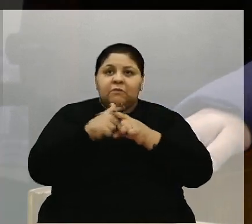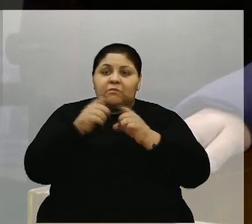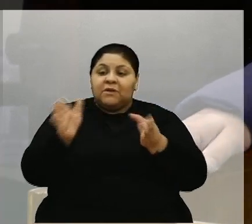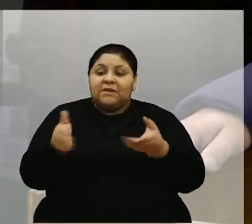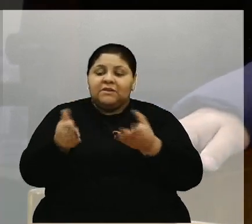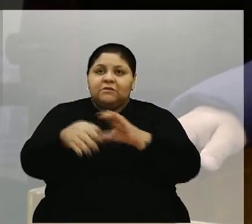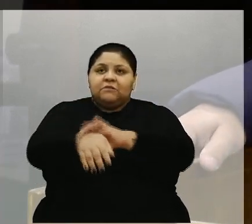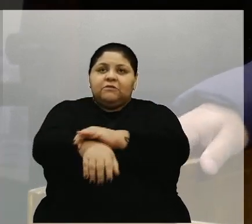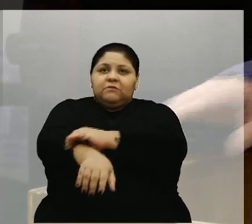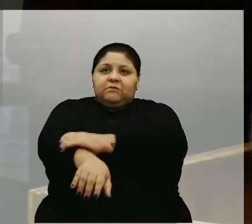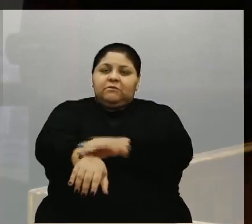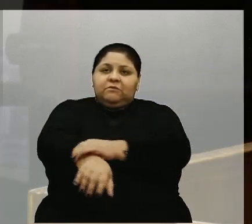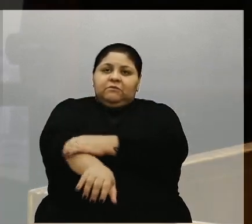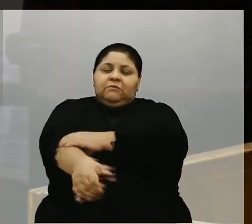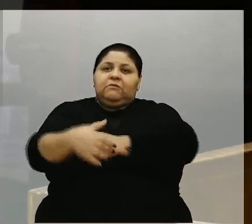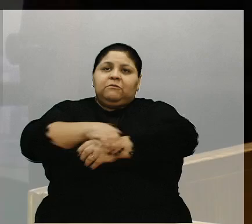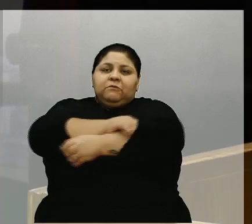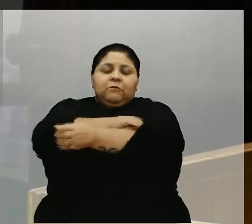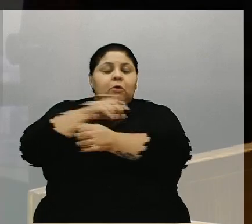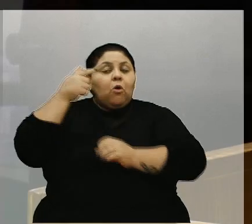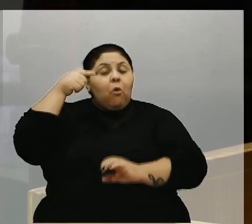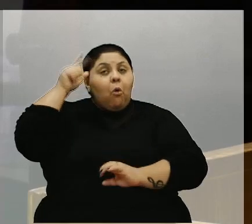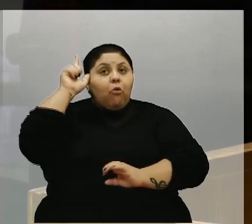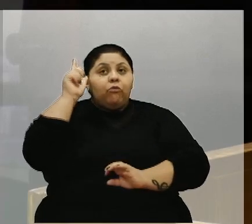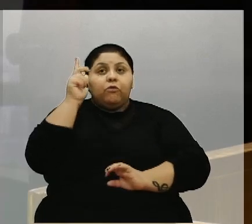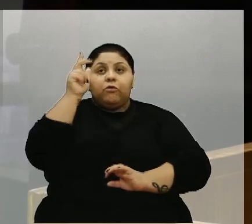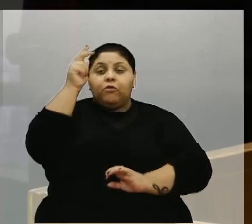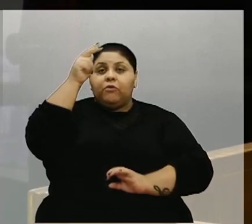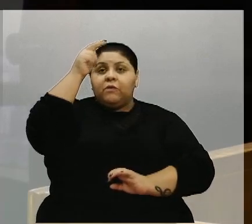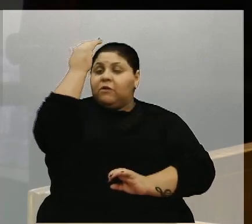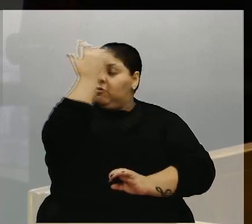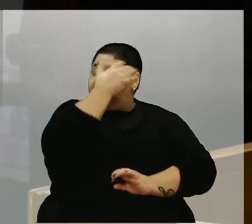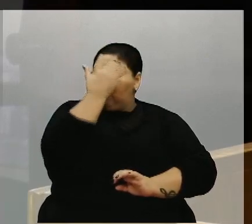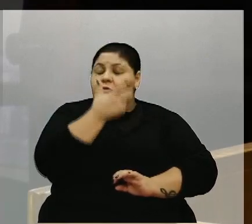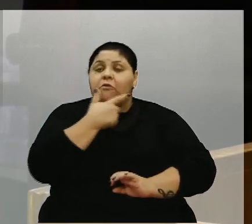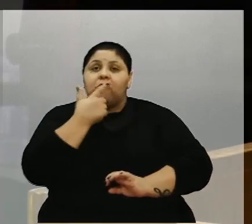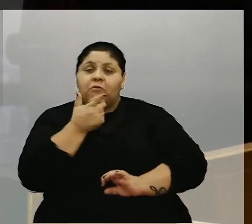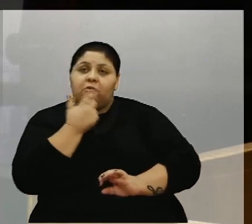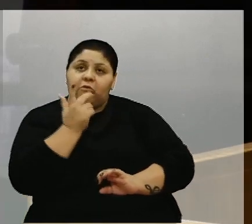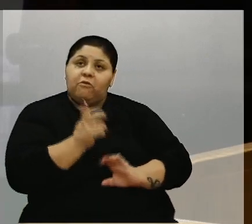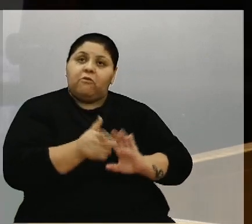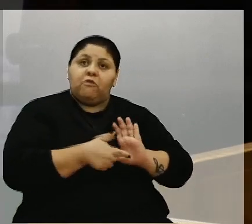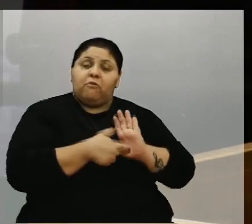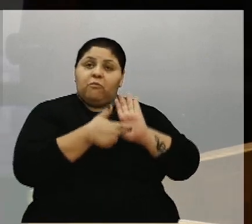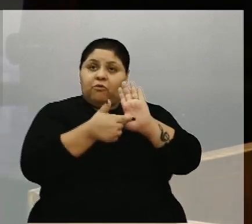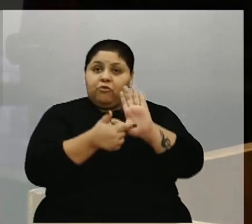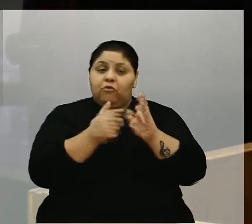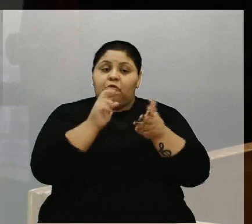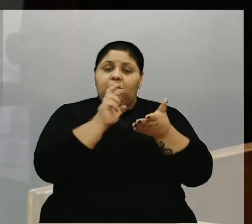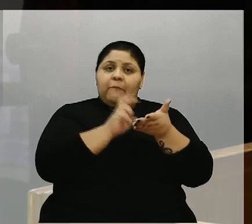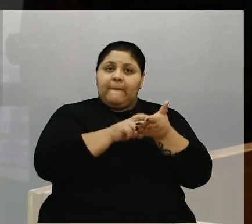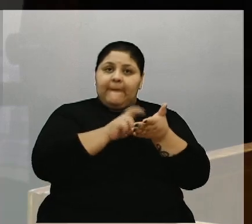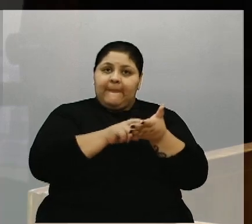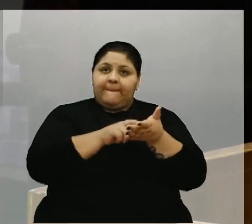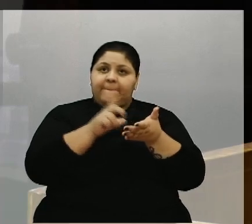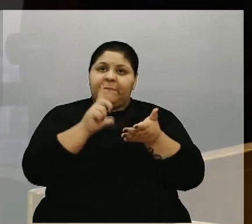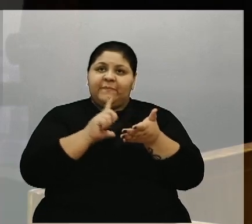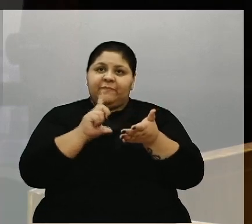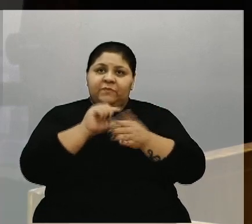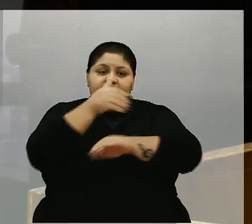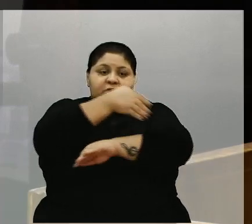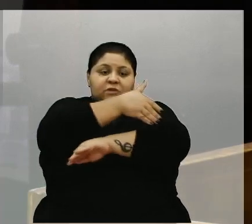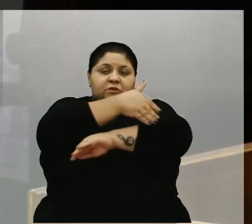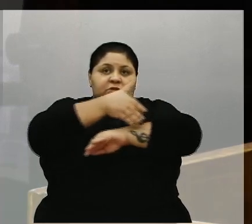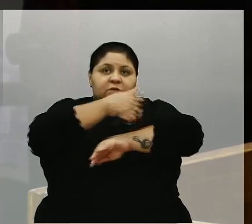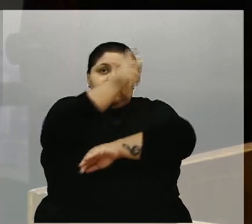incentivaria. Ontem o prefeito falava de que mostrou uma agência bancária em que haviam moradores em situação